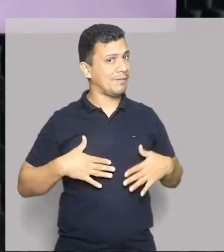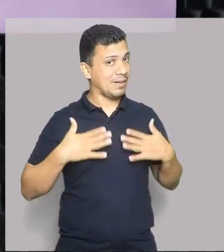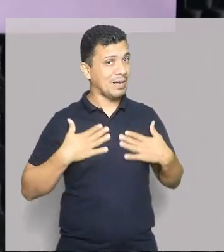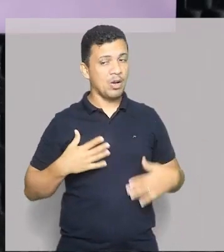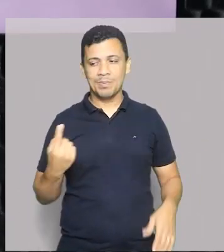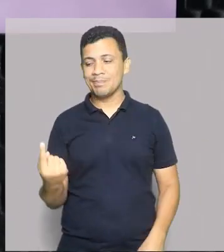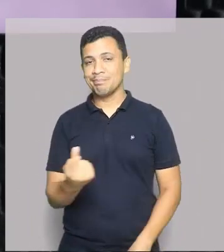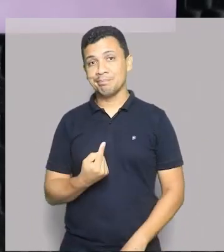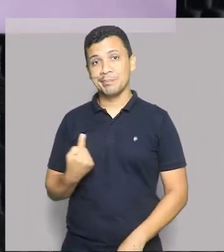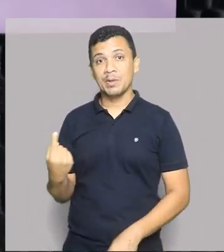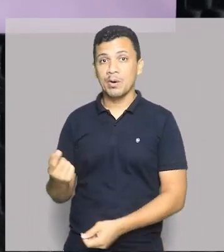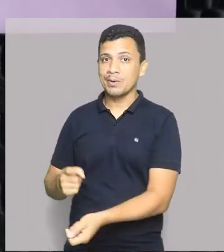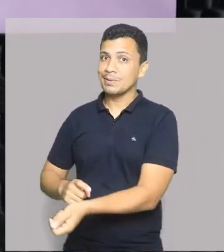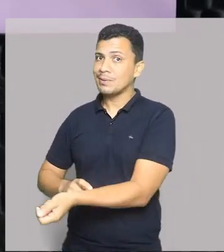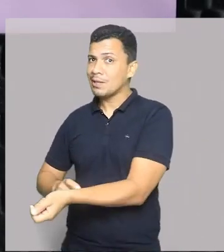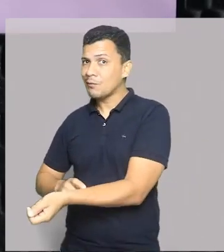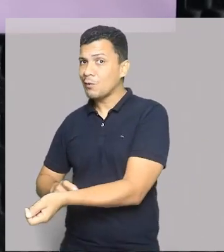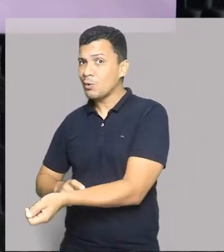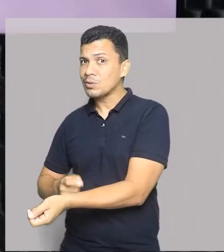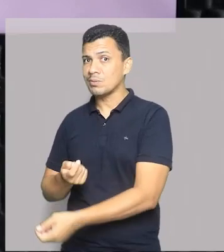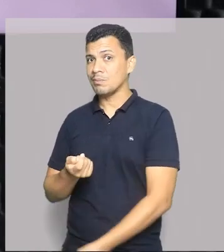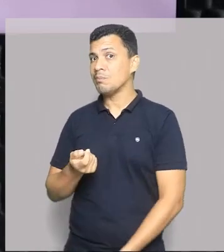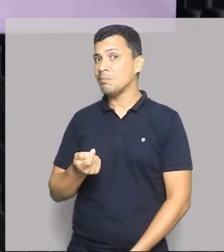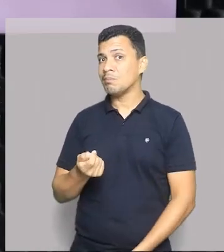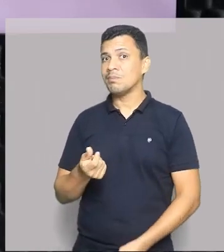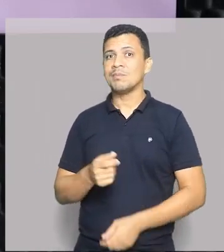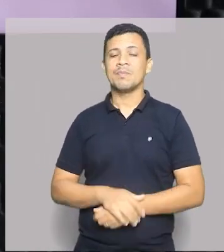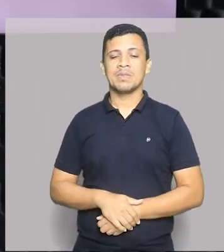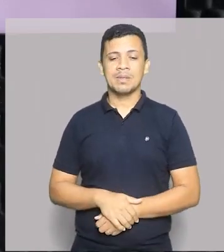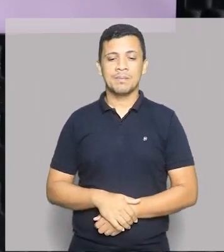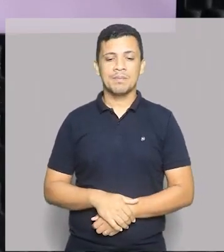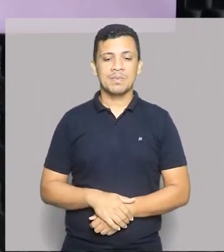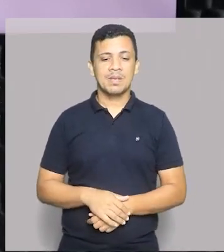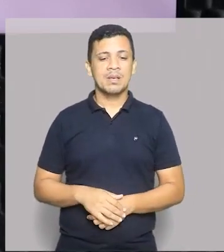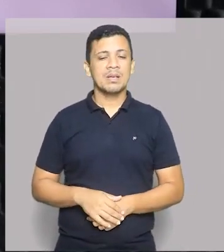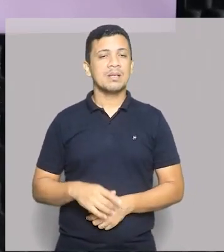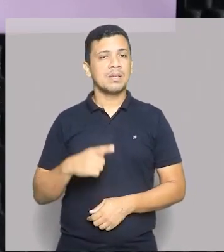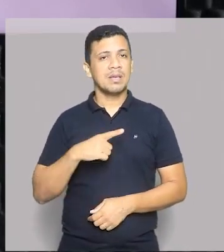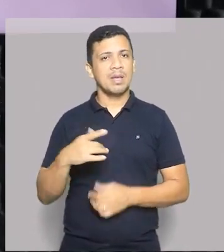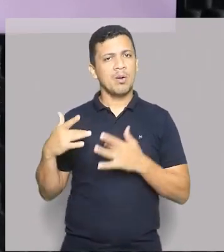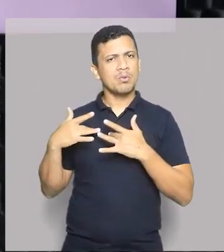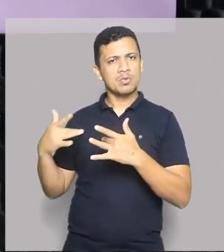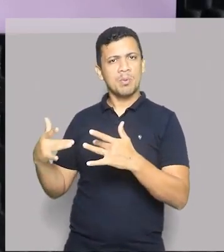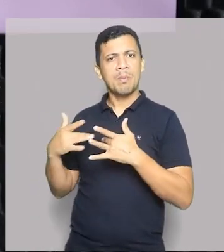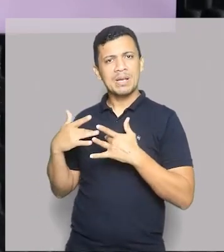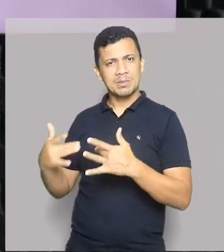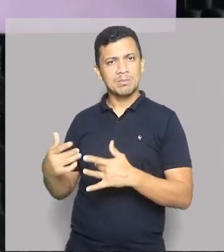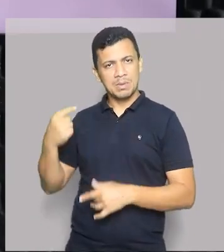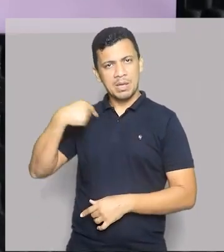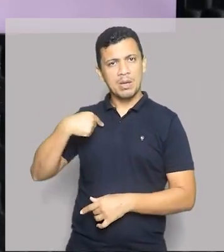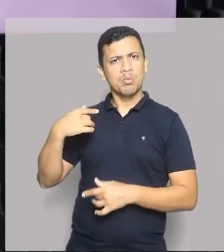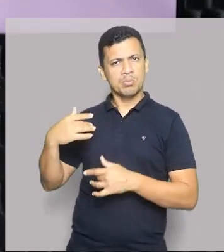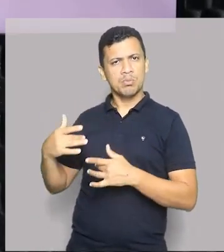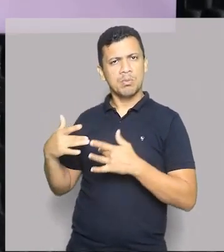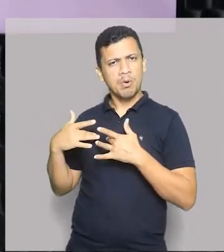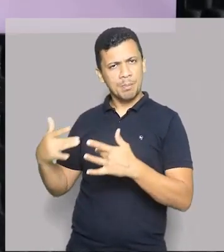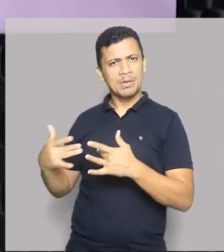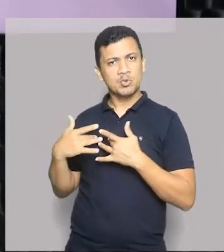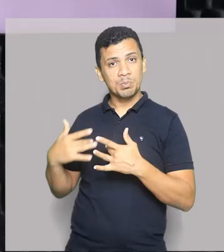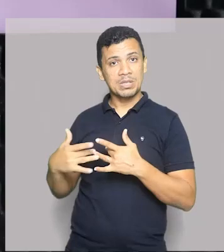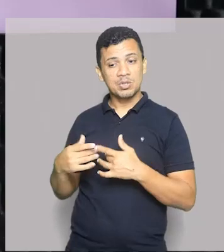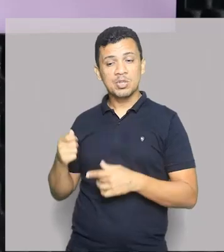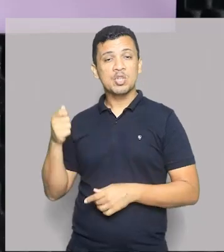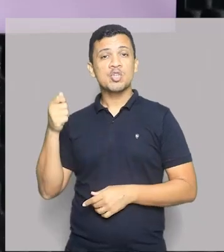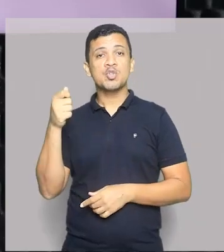antecedido do que, né? Sou mais humilde do que ele. Pode vir o do que,